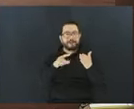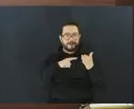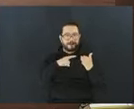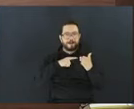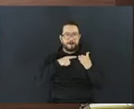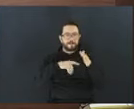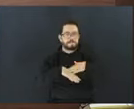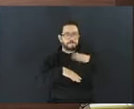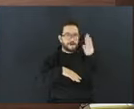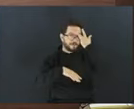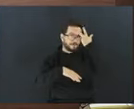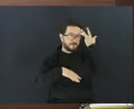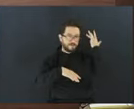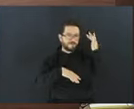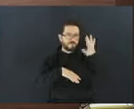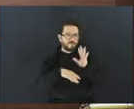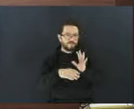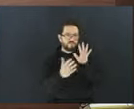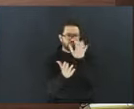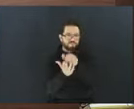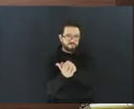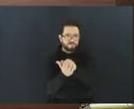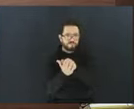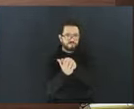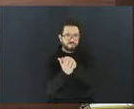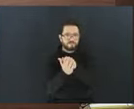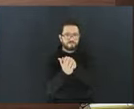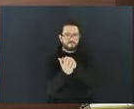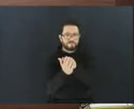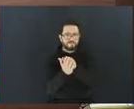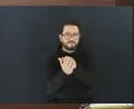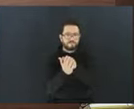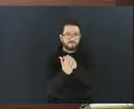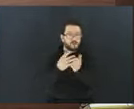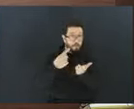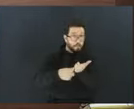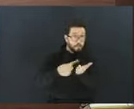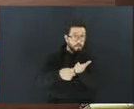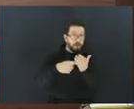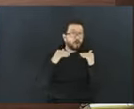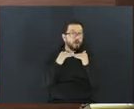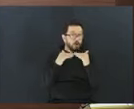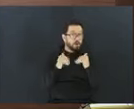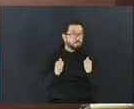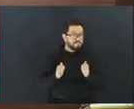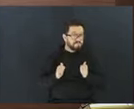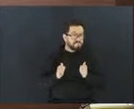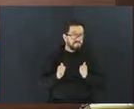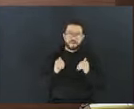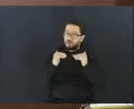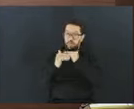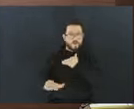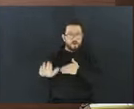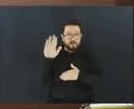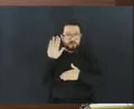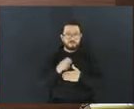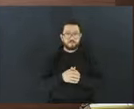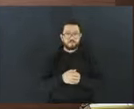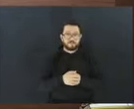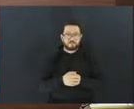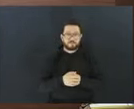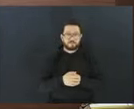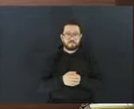tribuna livre por mais 30 minutos, vereadores que forem favoráveis permaneçam como estão, contrários levantem a mão,